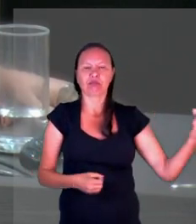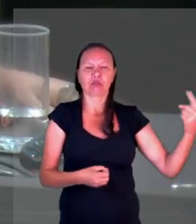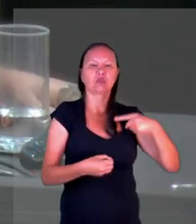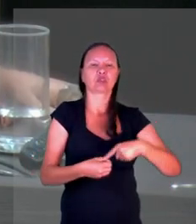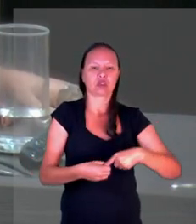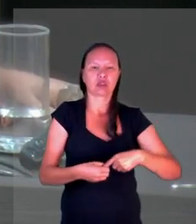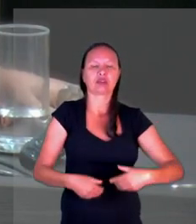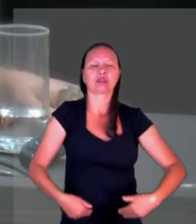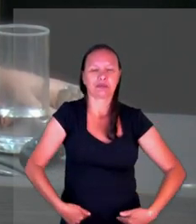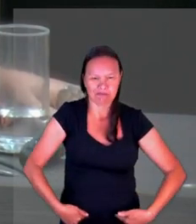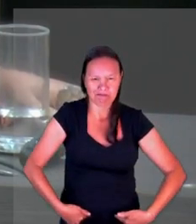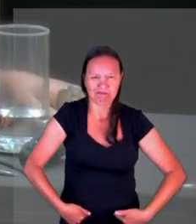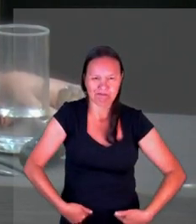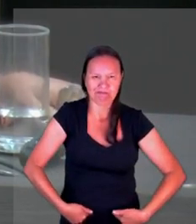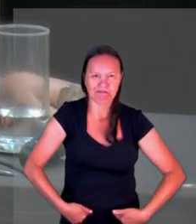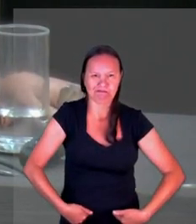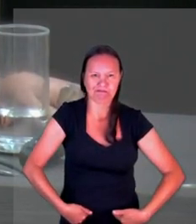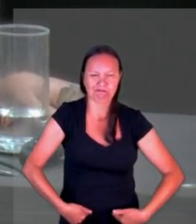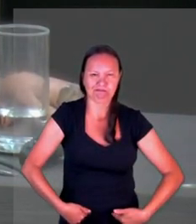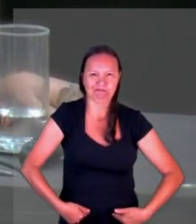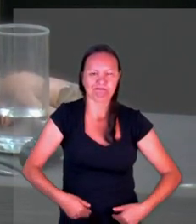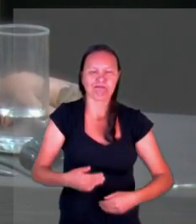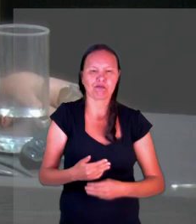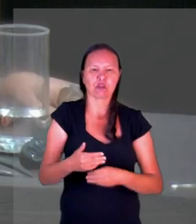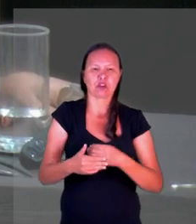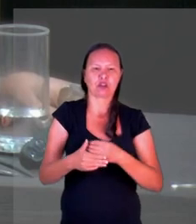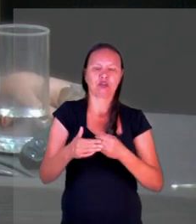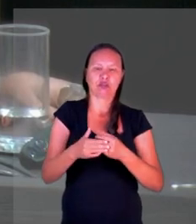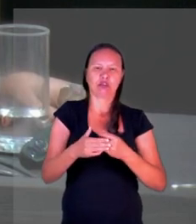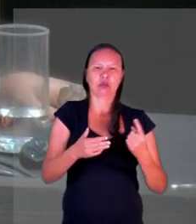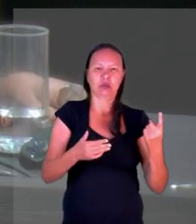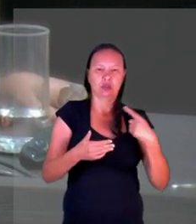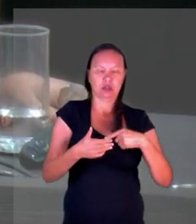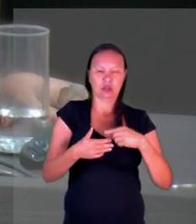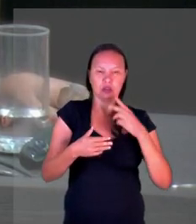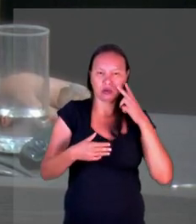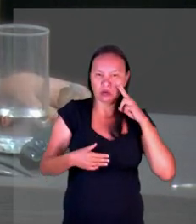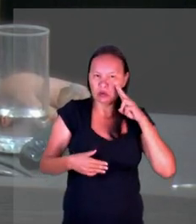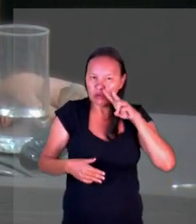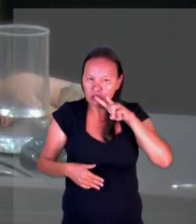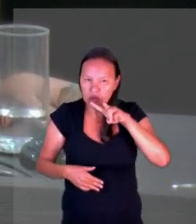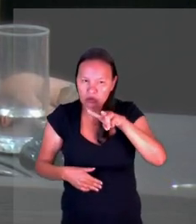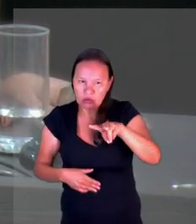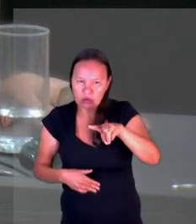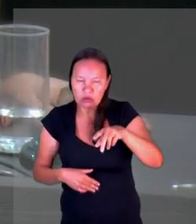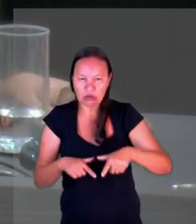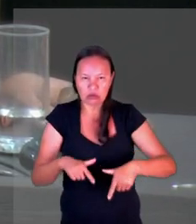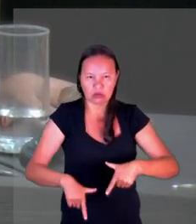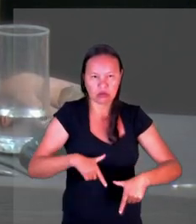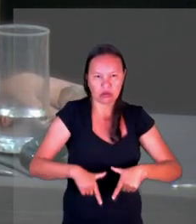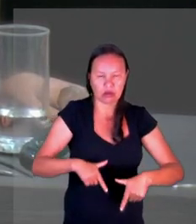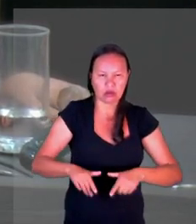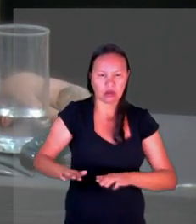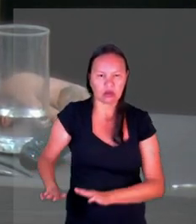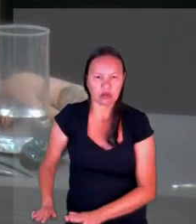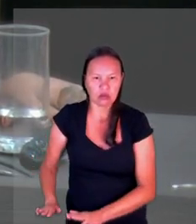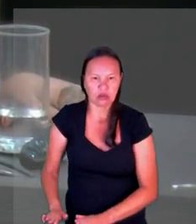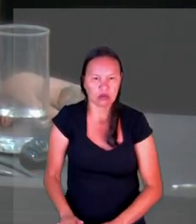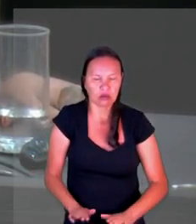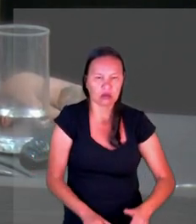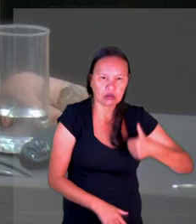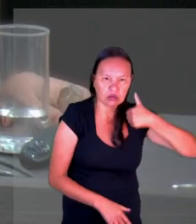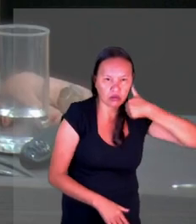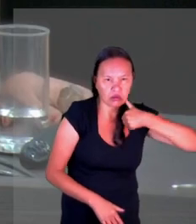reflexos né Eh de forma indireta inclusive se a gente olhar pro trabalho infantil doméstico né como meninas são